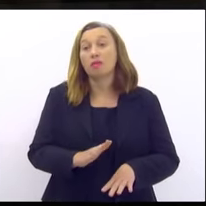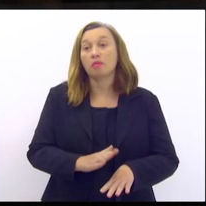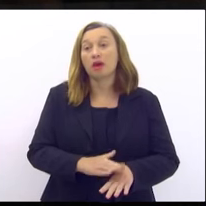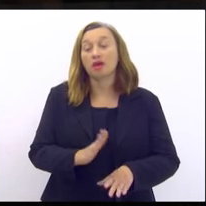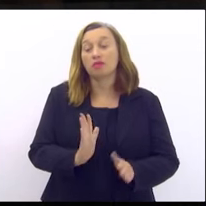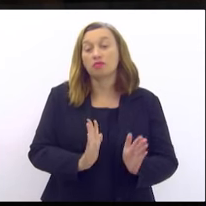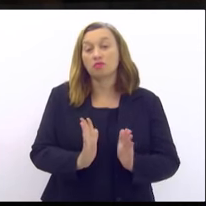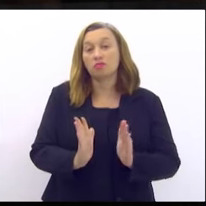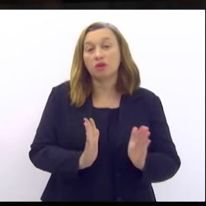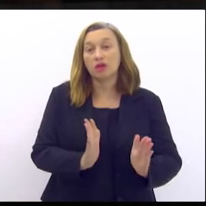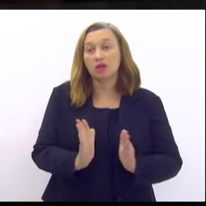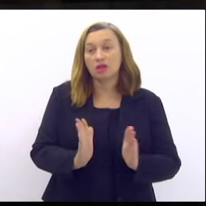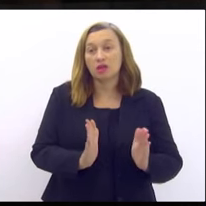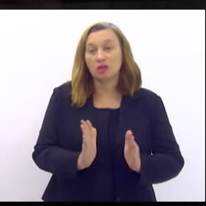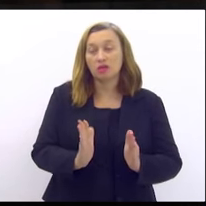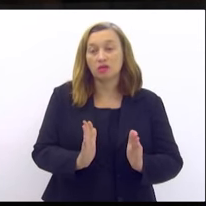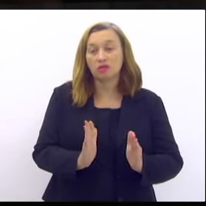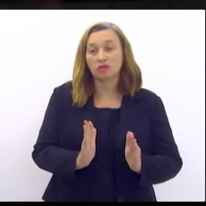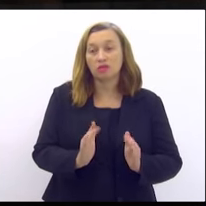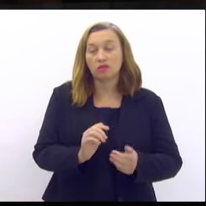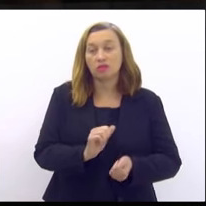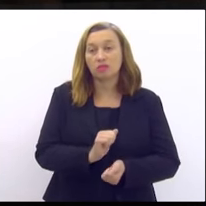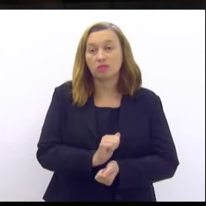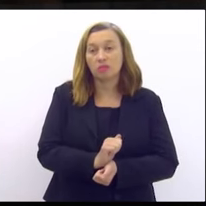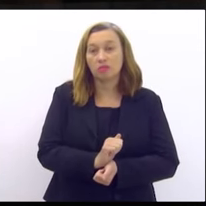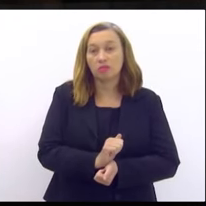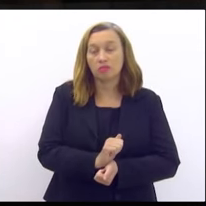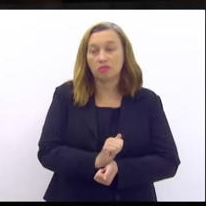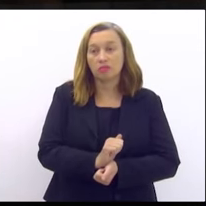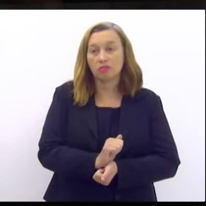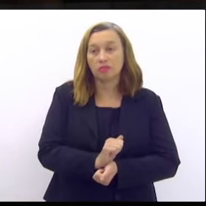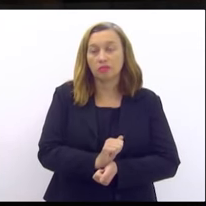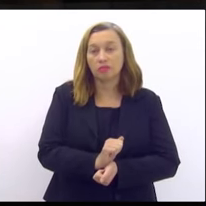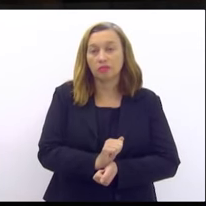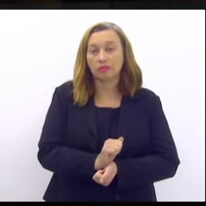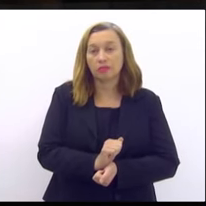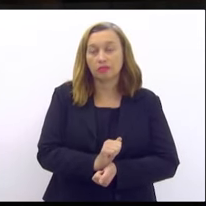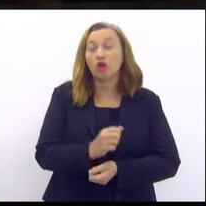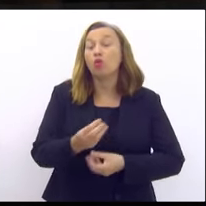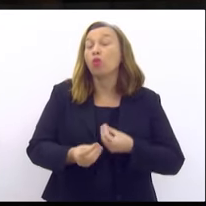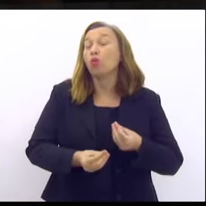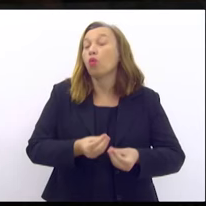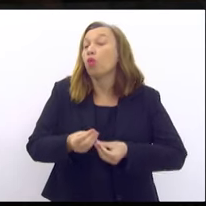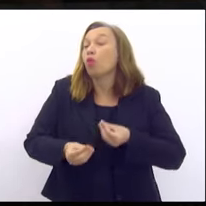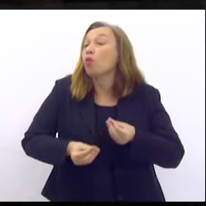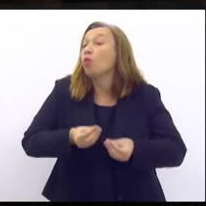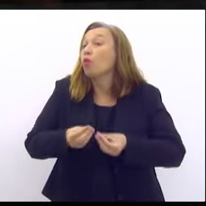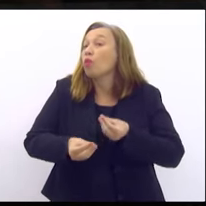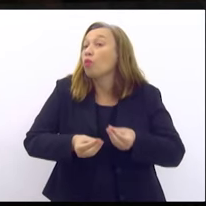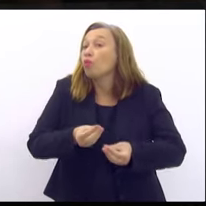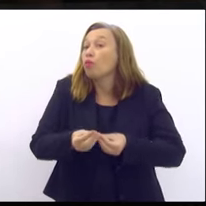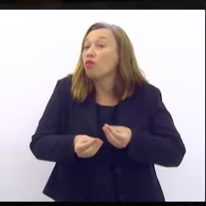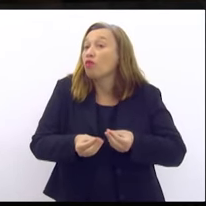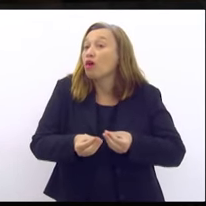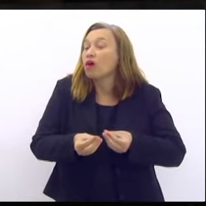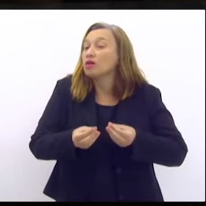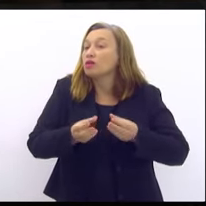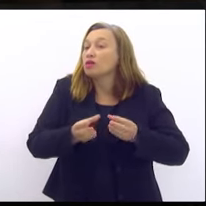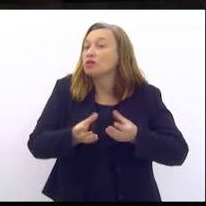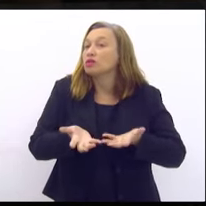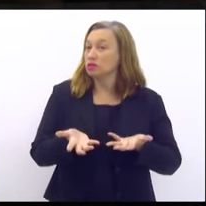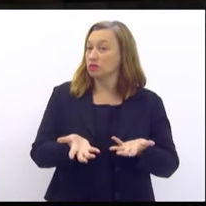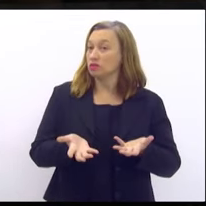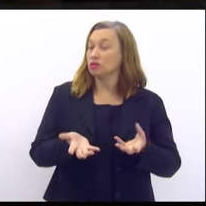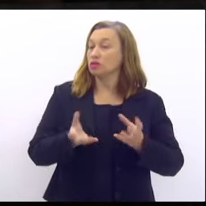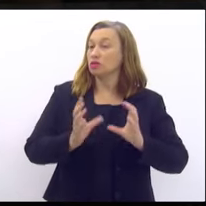mais de apreensão no que T como é que vai se portar